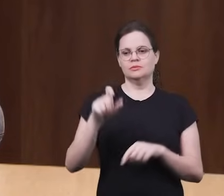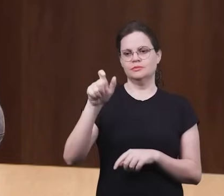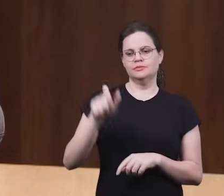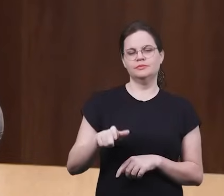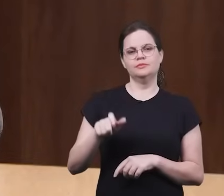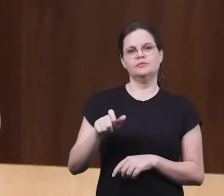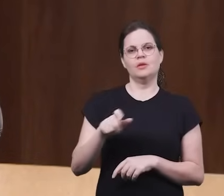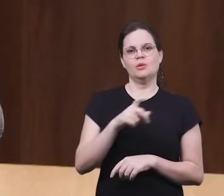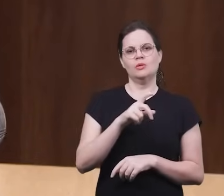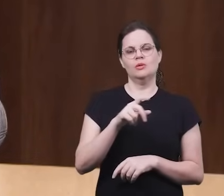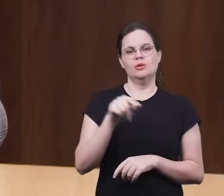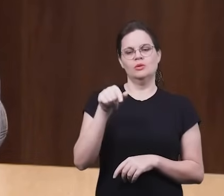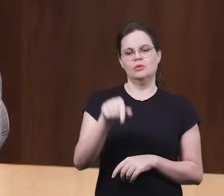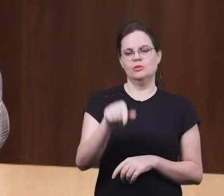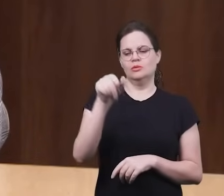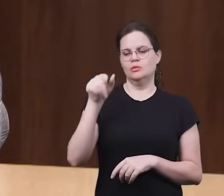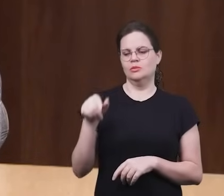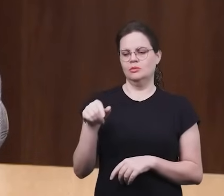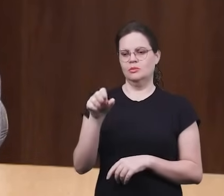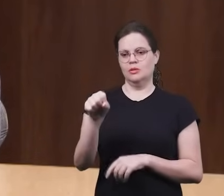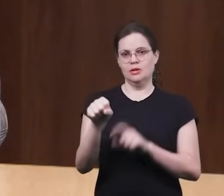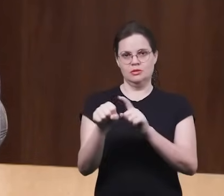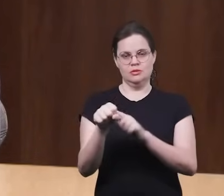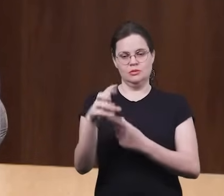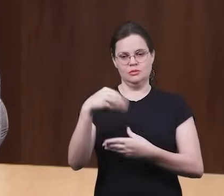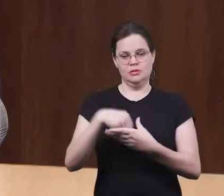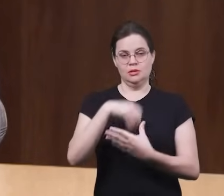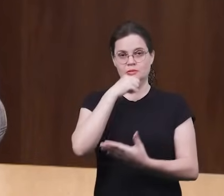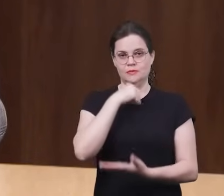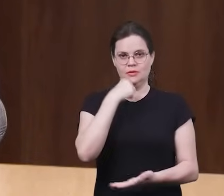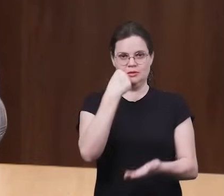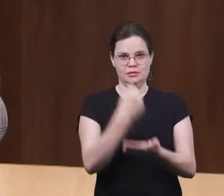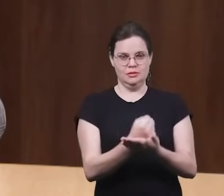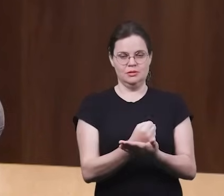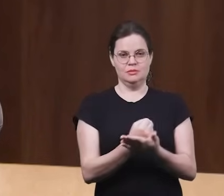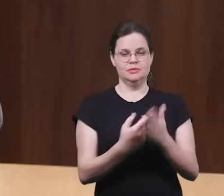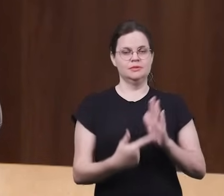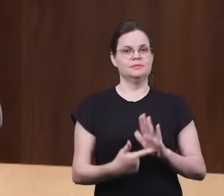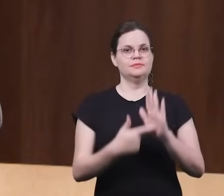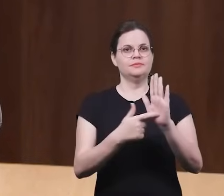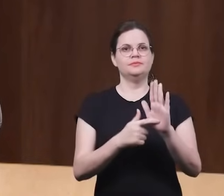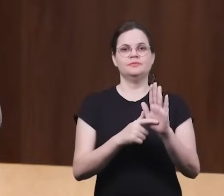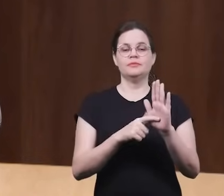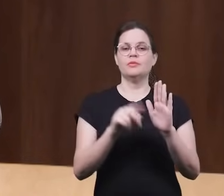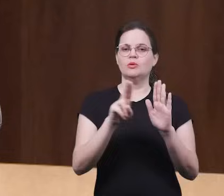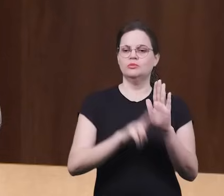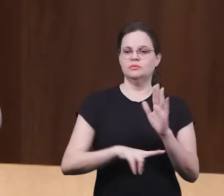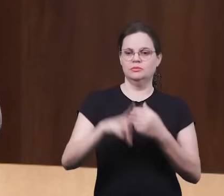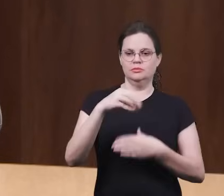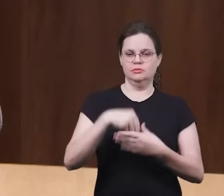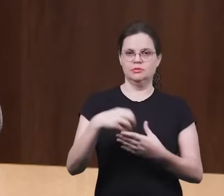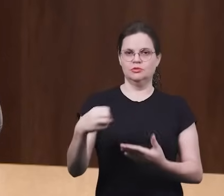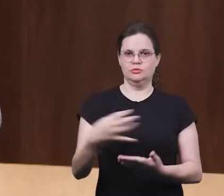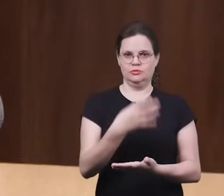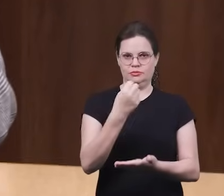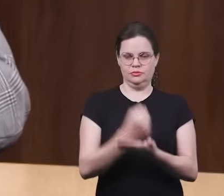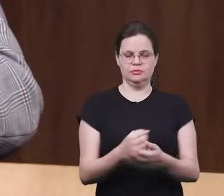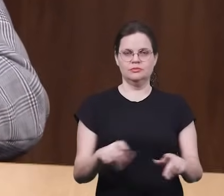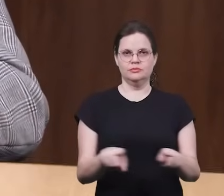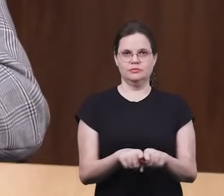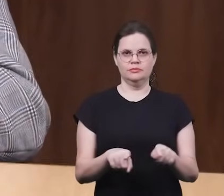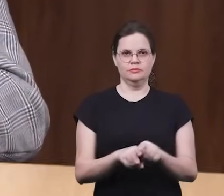do pastor, mostrando a figura do pastor no Velho Testamento, que é a figura usada no Novo Testamento. Quer